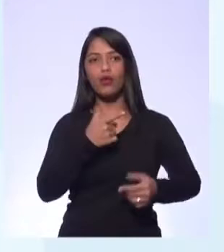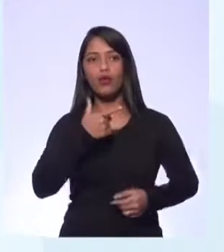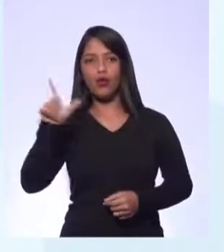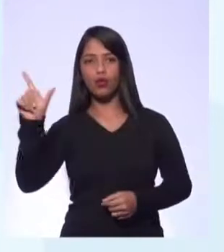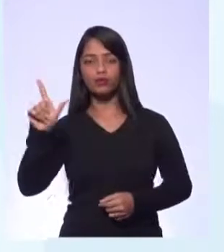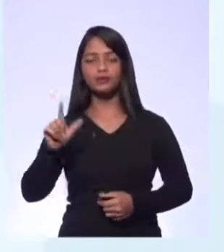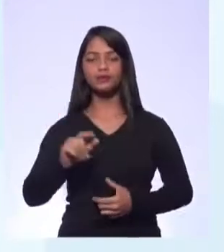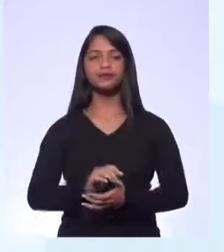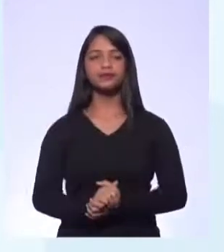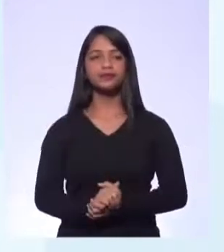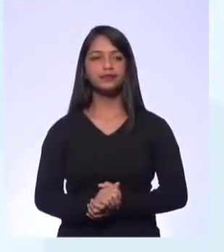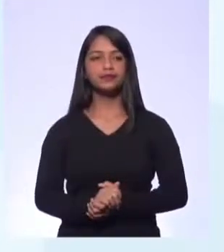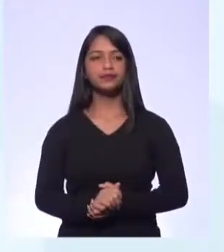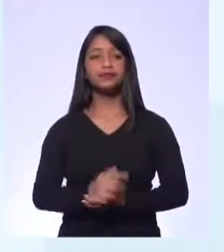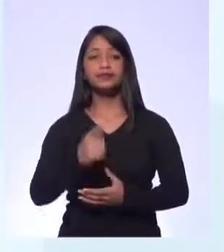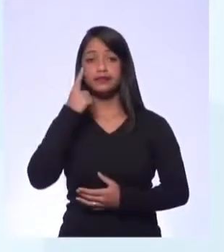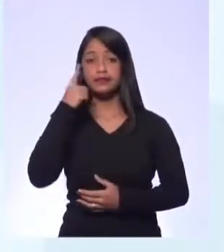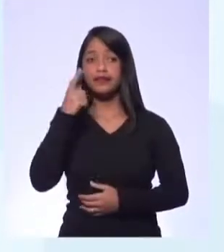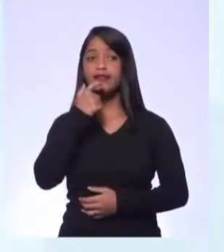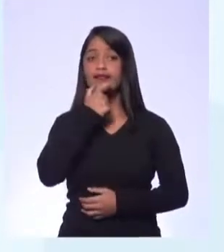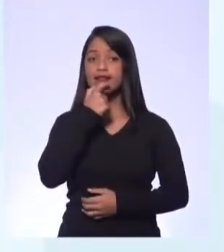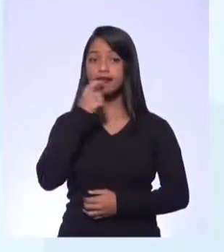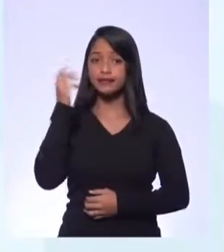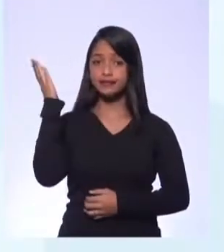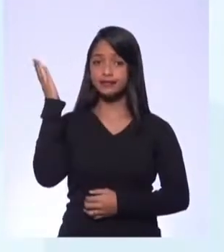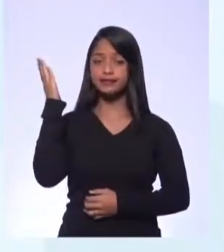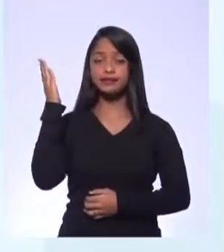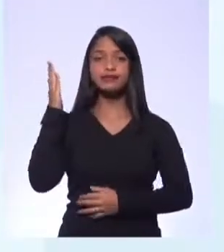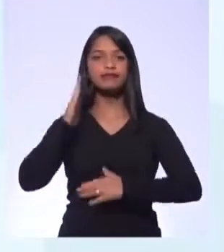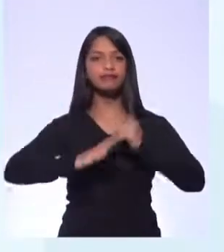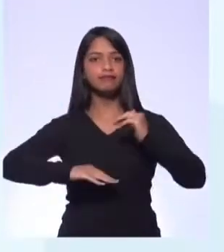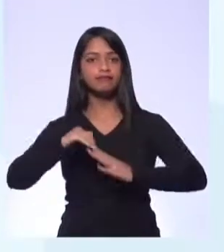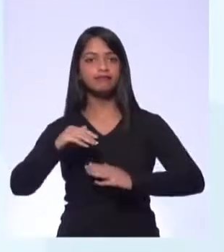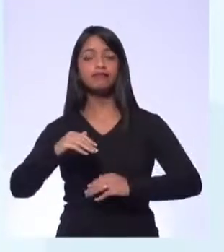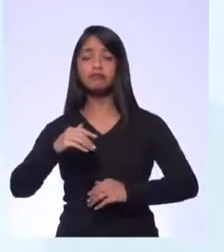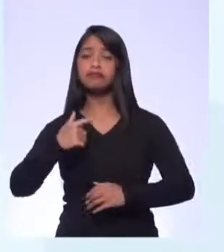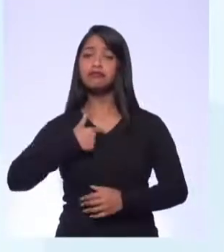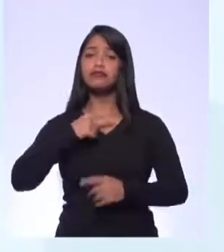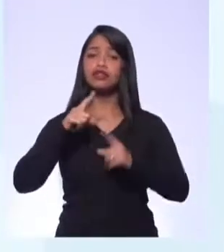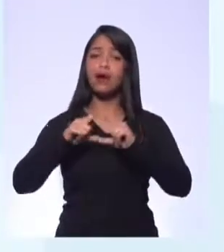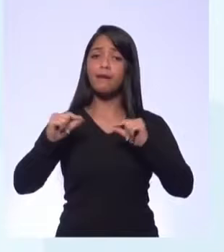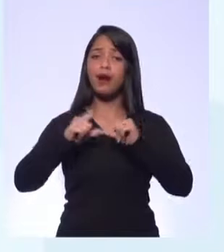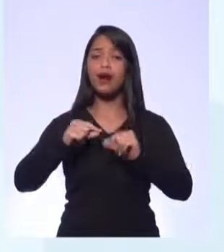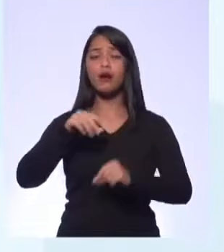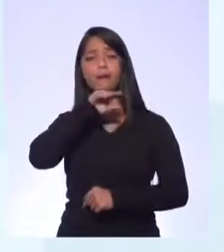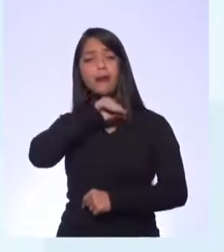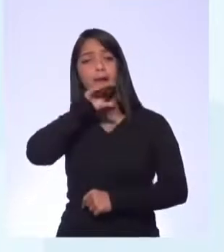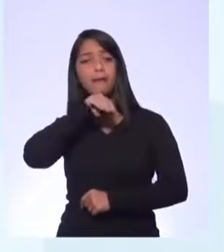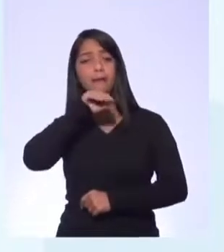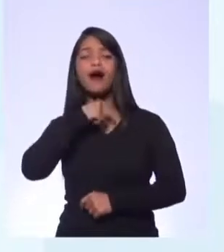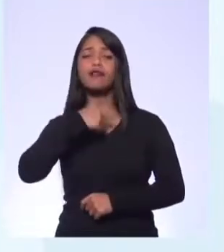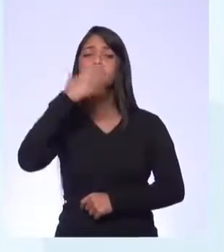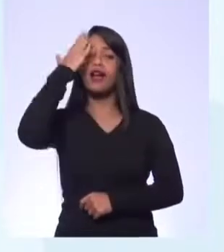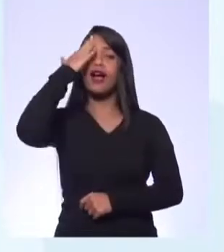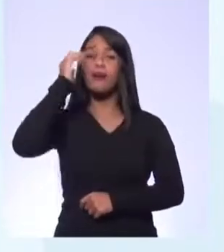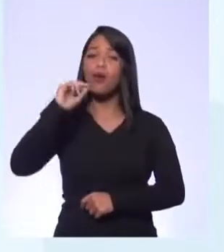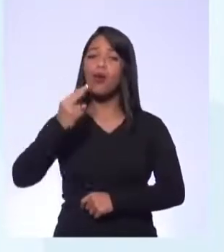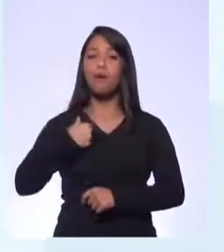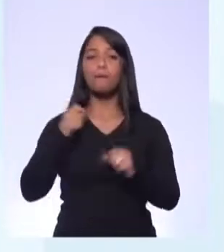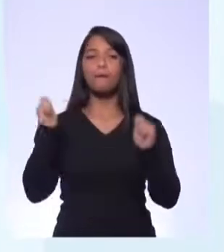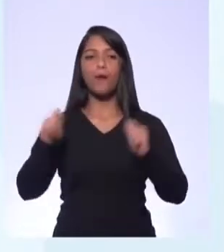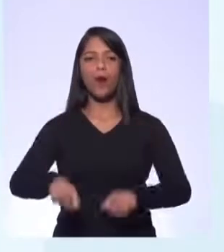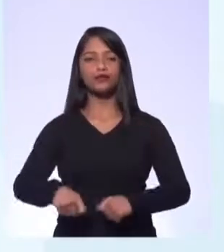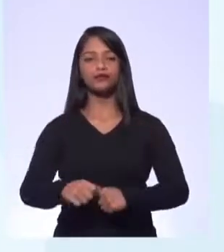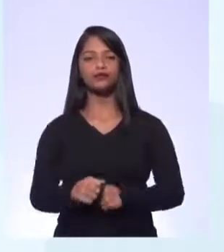Ability. I can speak Japanese. Habilidade. Eu sei falar japonês ou eu posso falar japonês. Request.